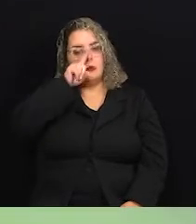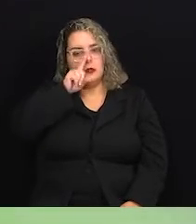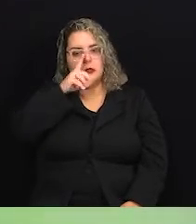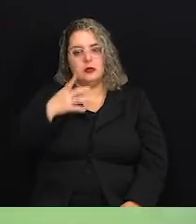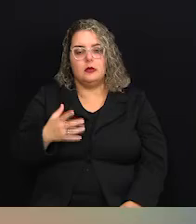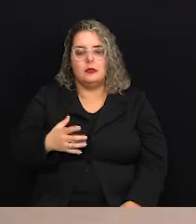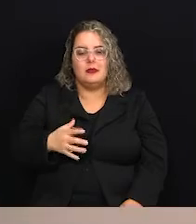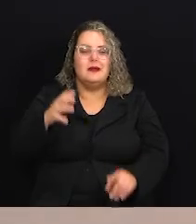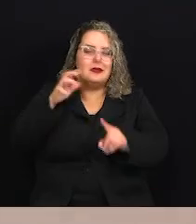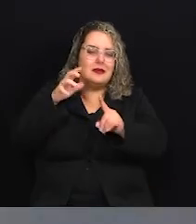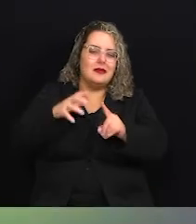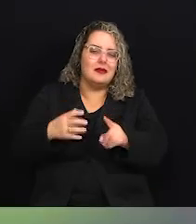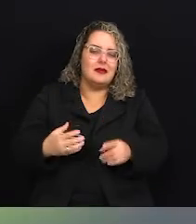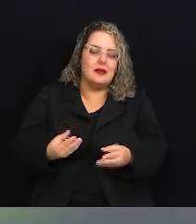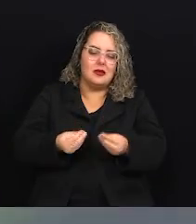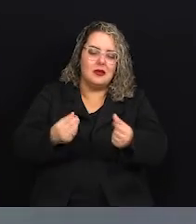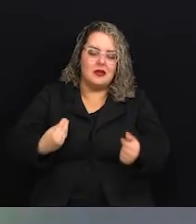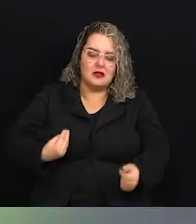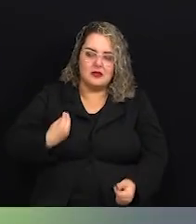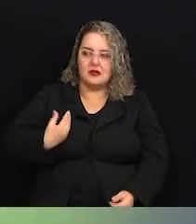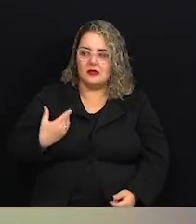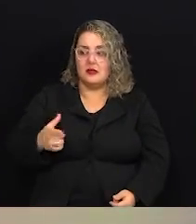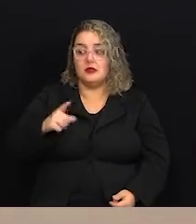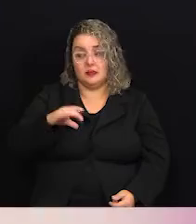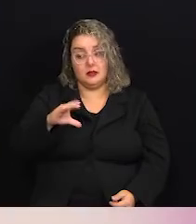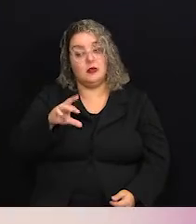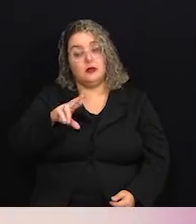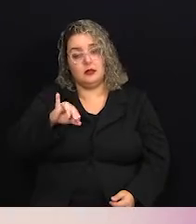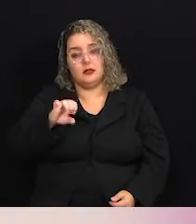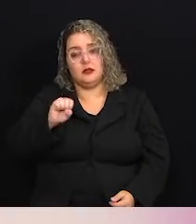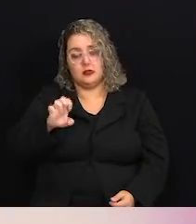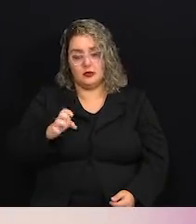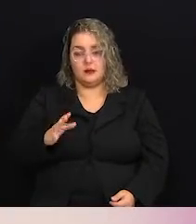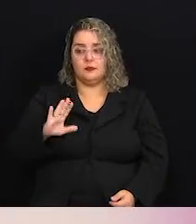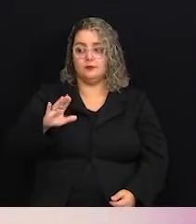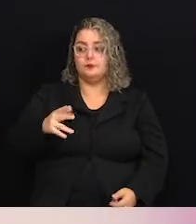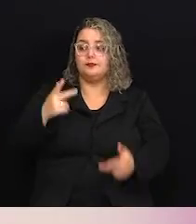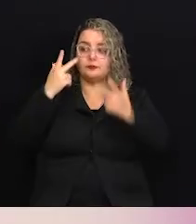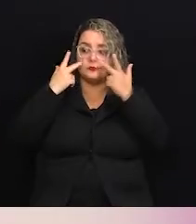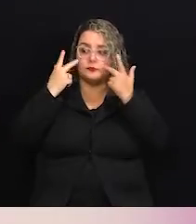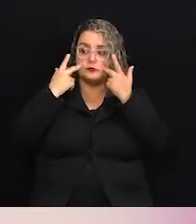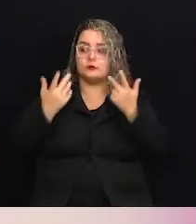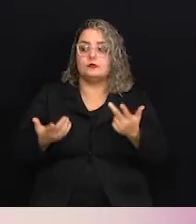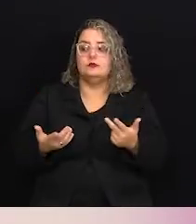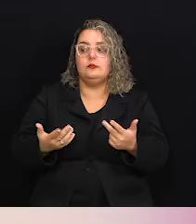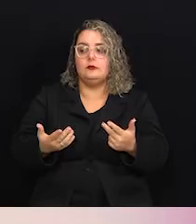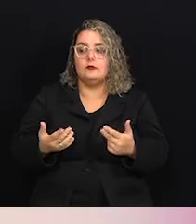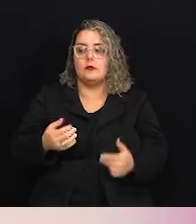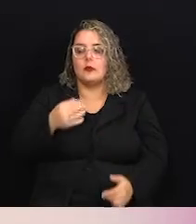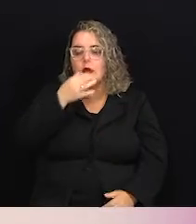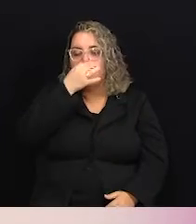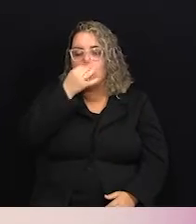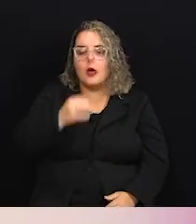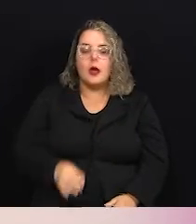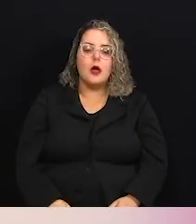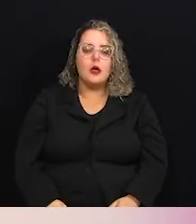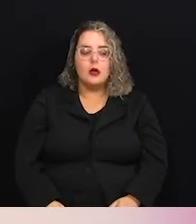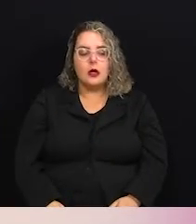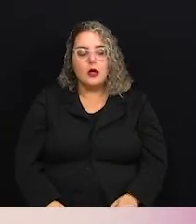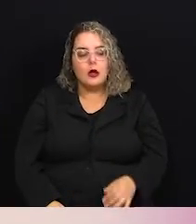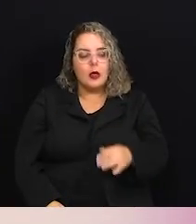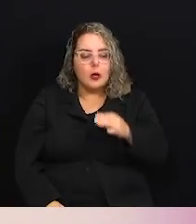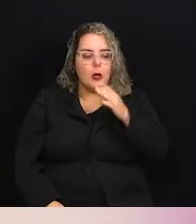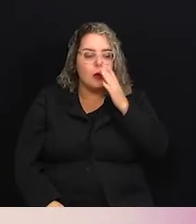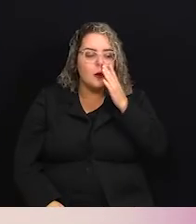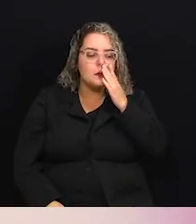mas impacta muito a qualidade de vida do paciente. E tem crise, então tem aquele. Muito comum o paciente fica aquele nariz entupido,